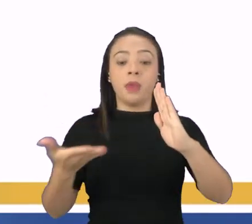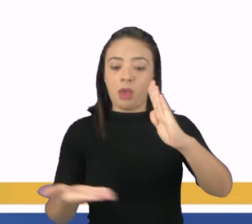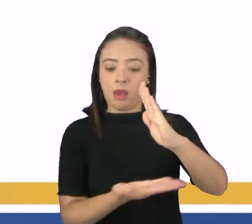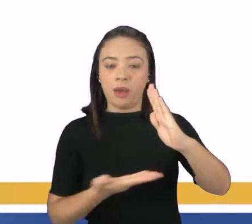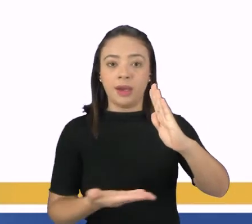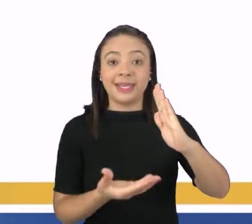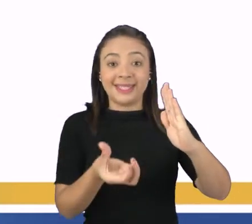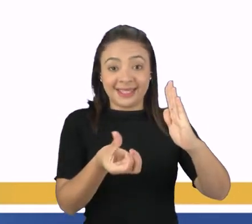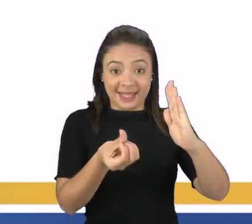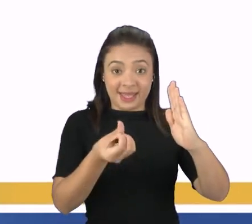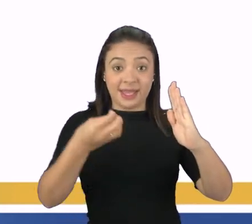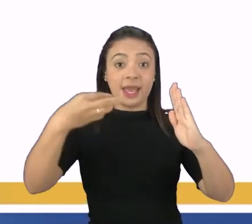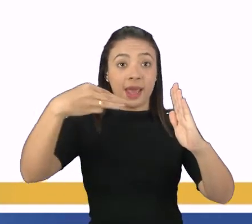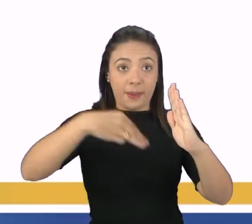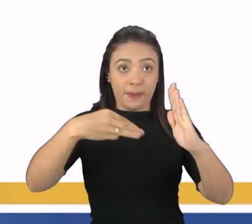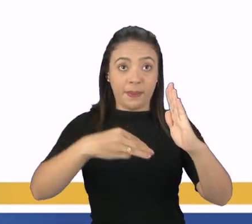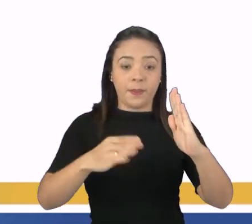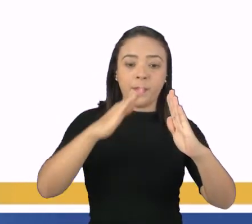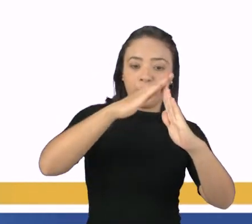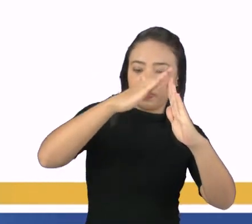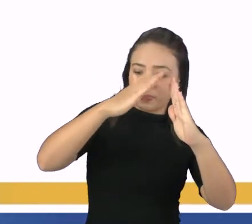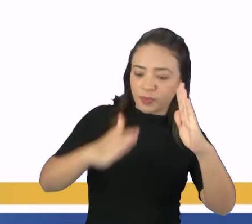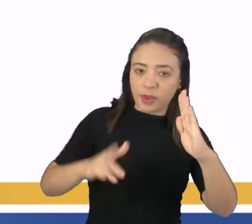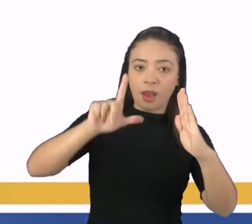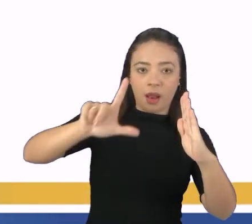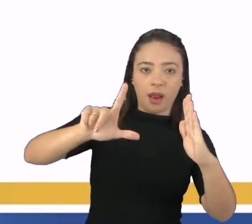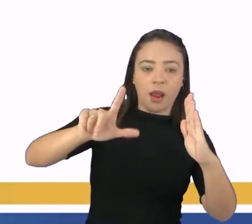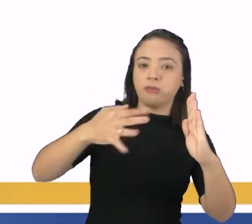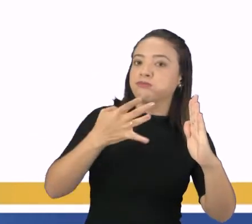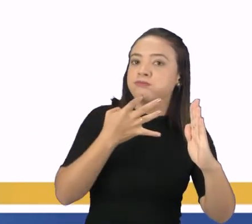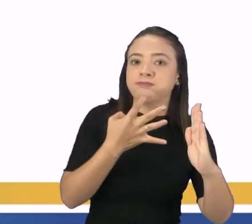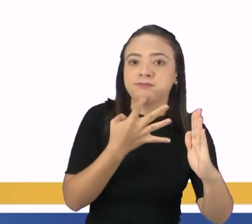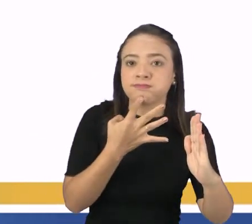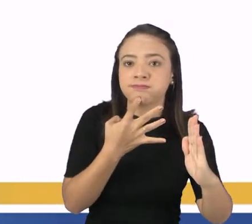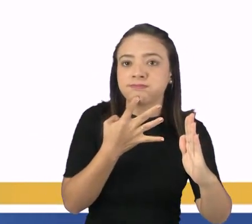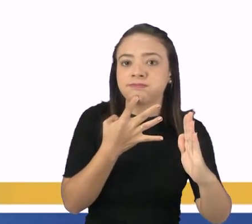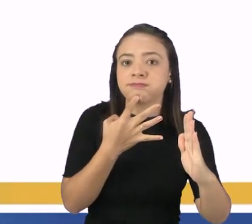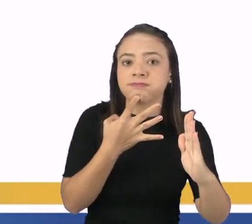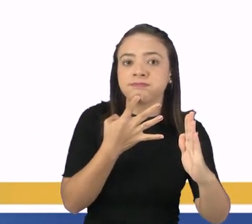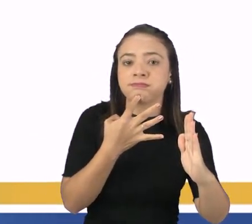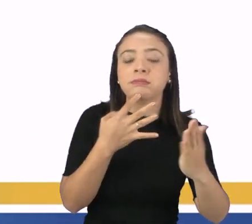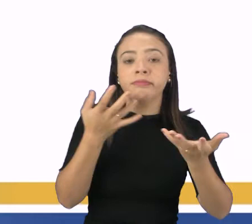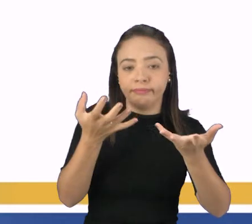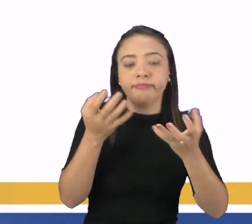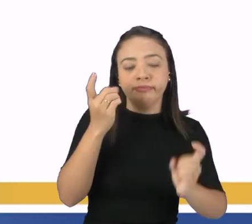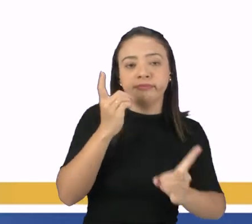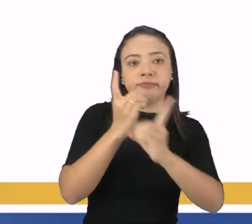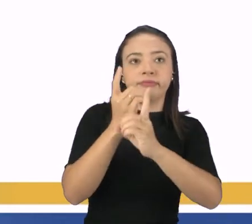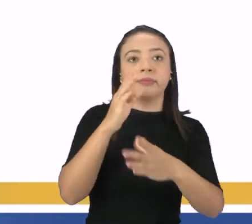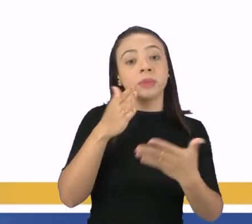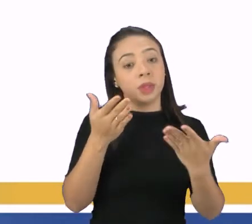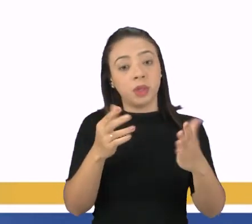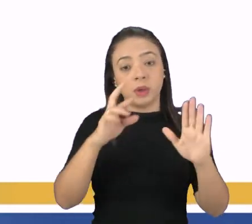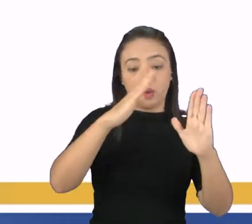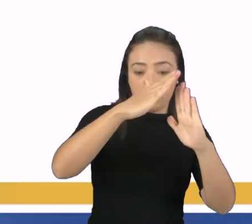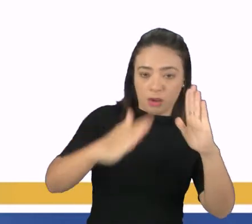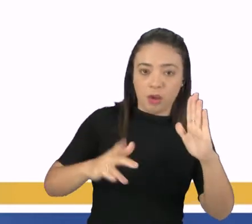terceiro é o lado aí que gostaríamos de saber, né, que nós pretendemos conhecer aí a medida. Então, chamamos de